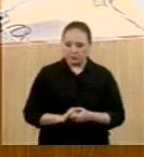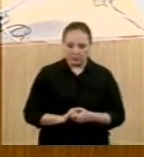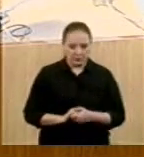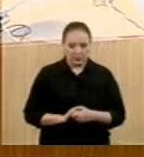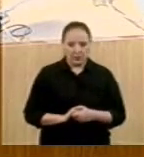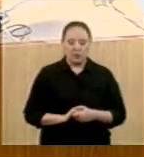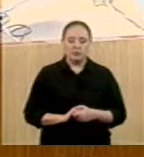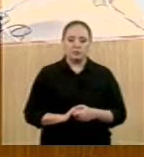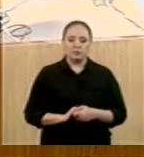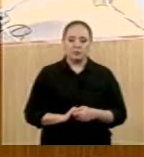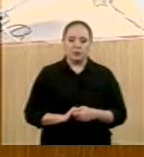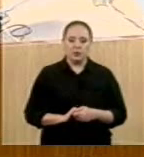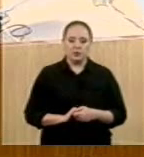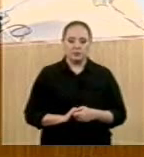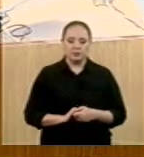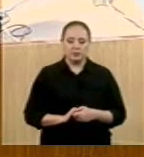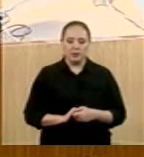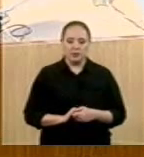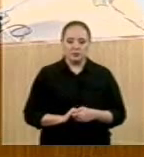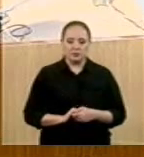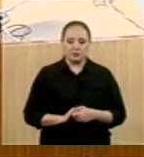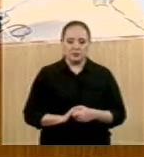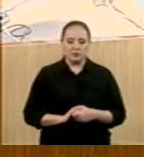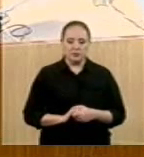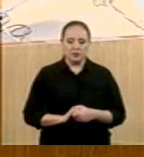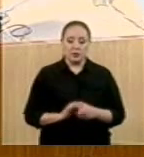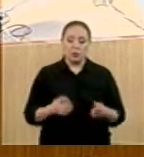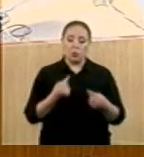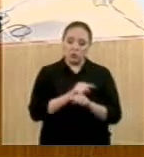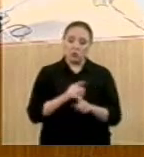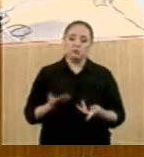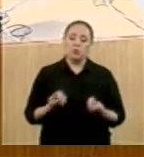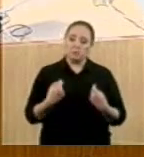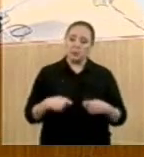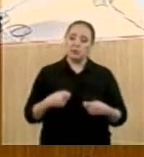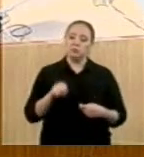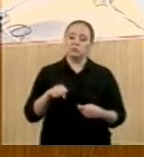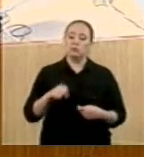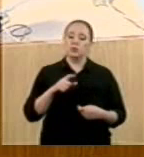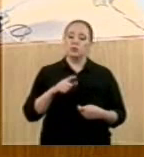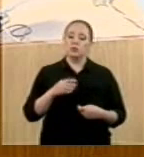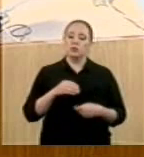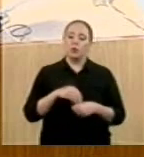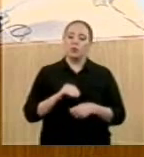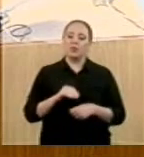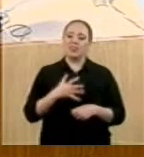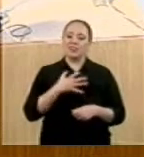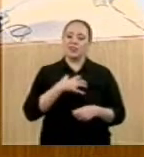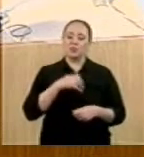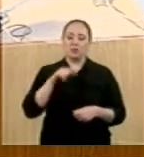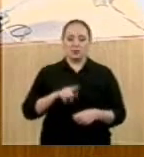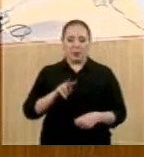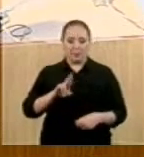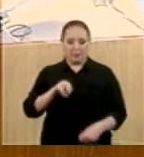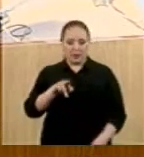Ao contrário, e por refutação a isso, é preciso dar sentido e concretude a esse